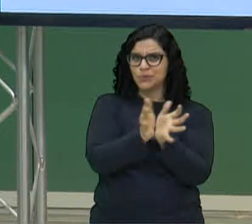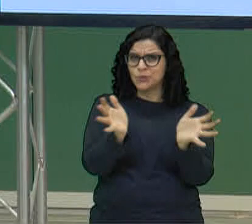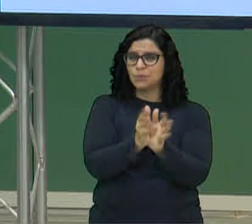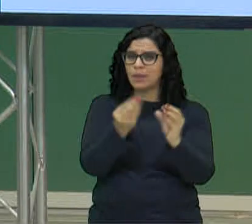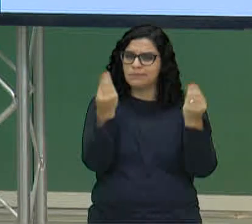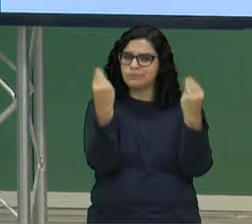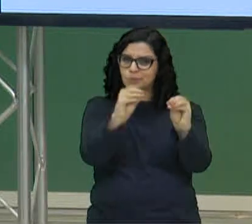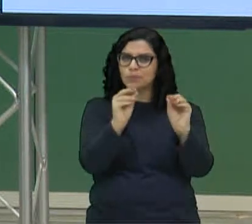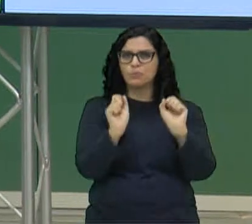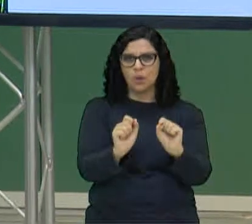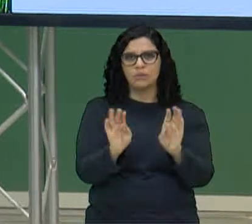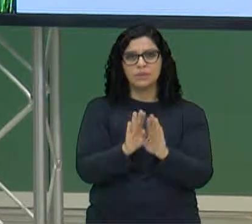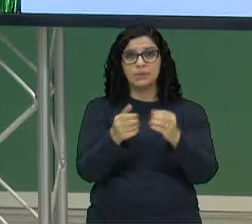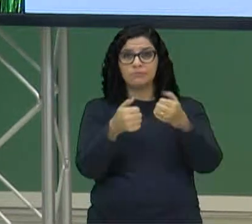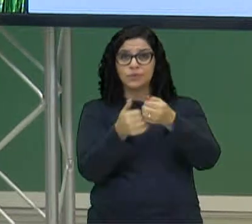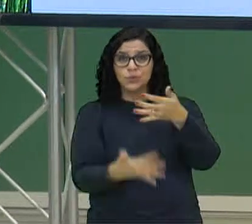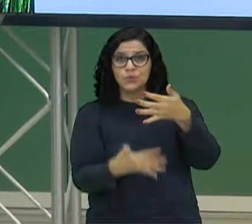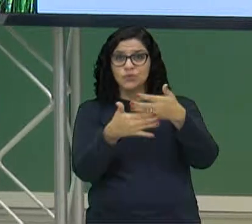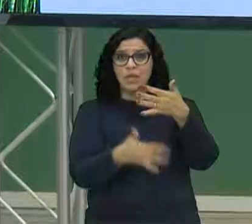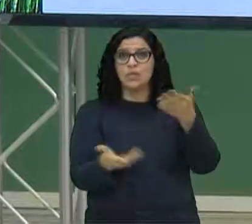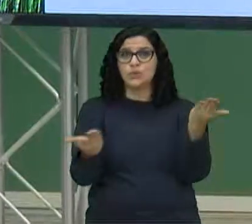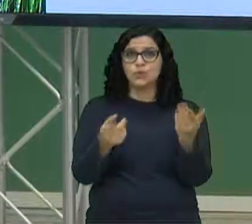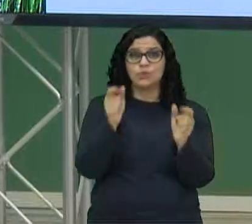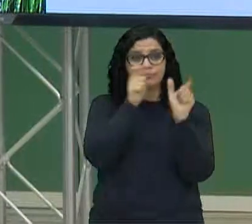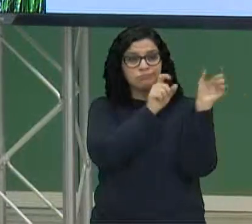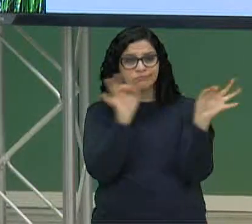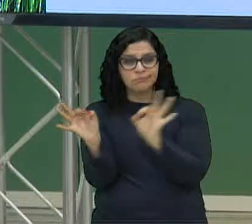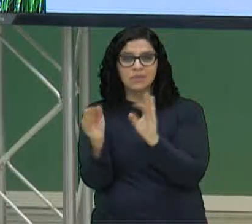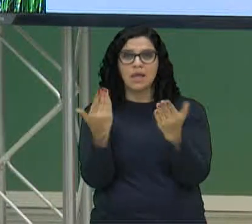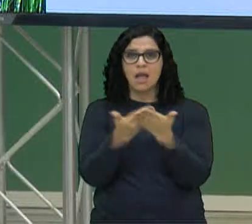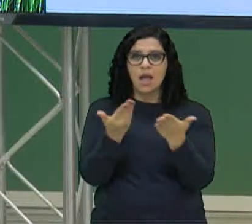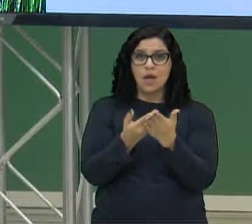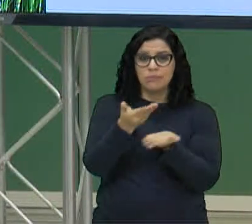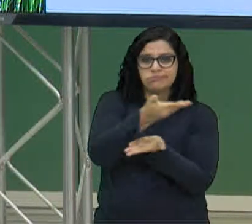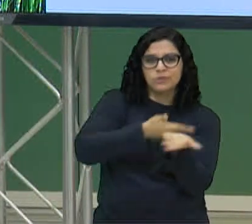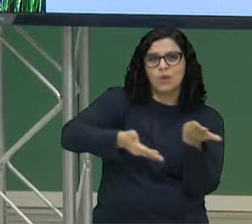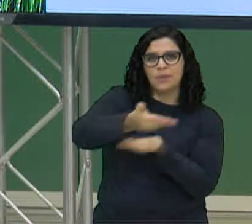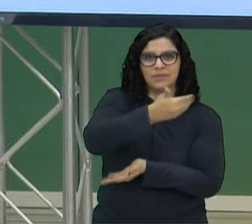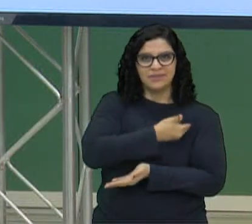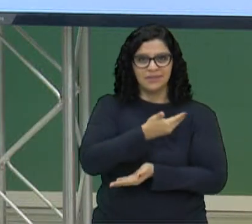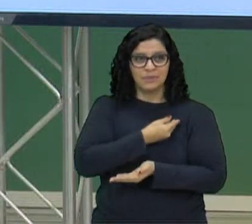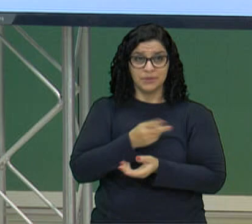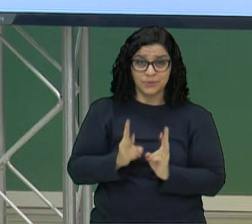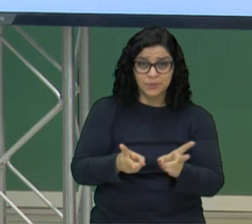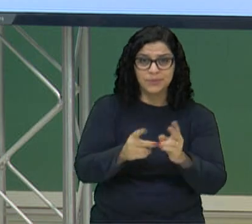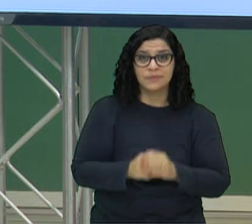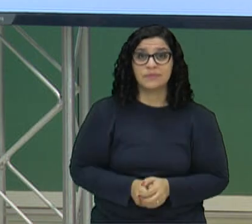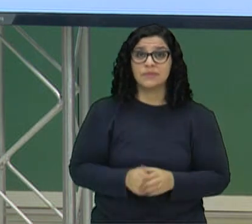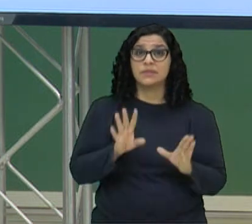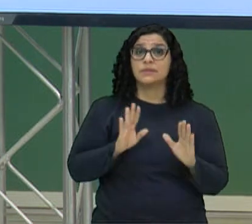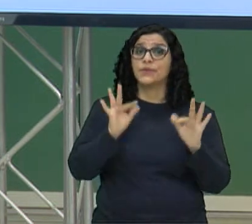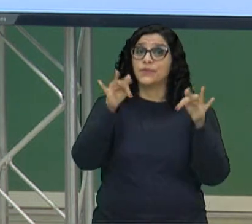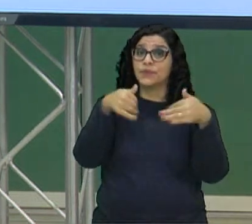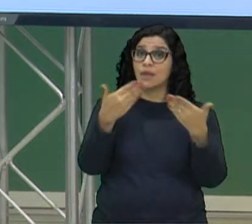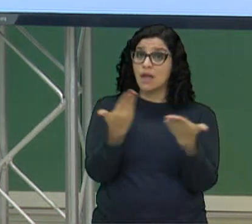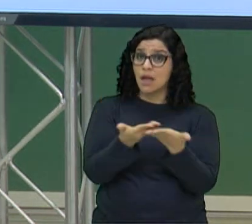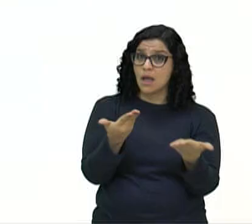nos comentários. Põe no chat hoje, aí, enquanto você está assistindo a aula. Divide com todo mundo. Vamos em frente. Fechando a aula de